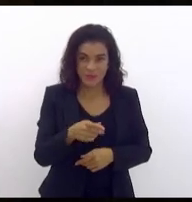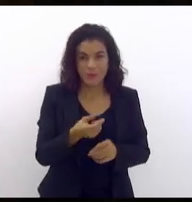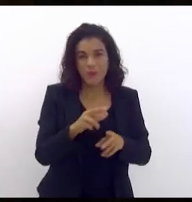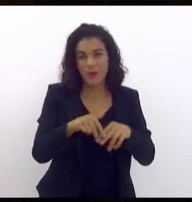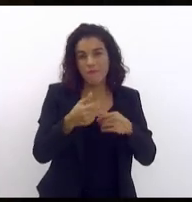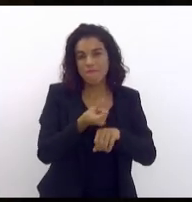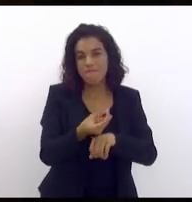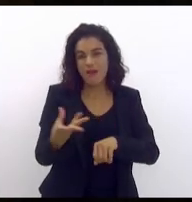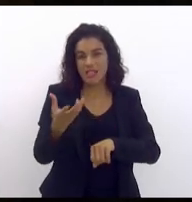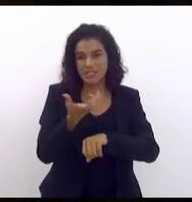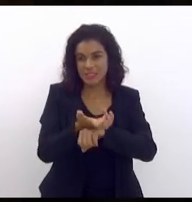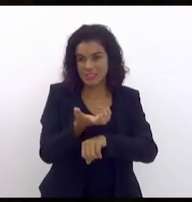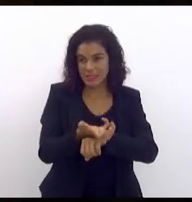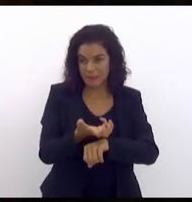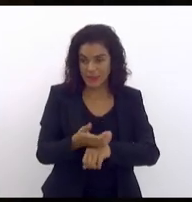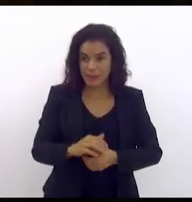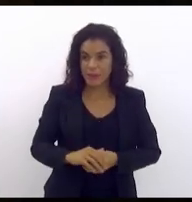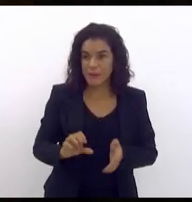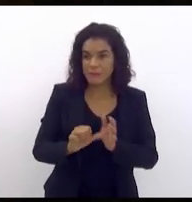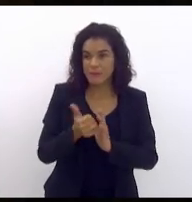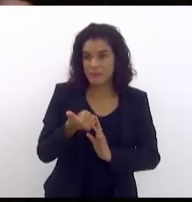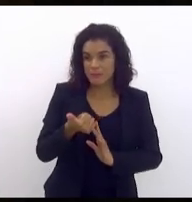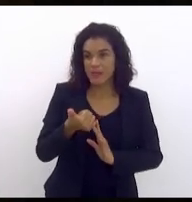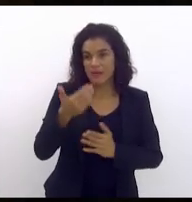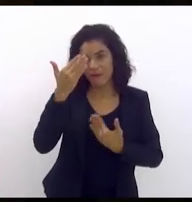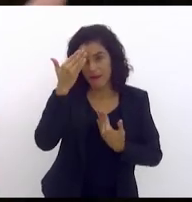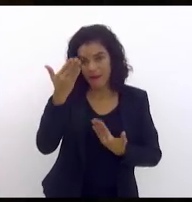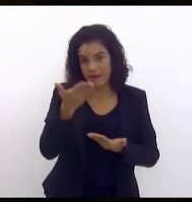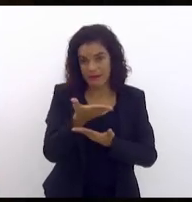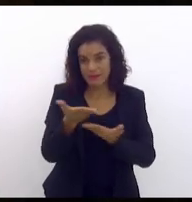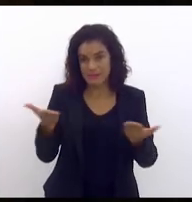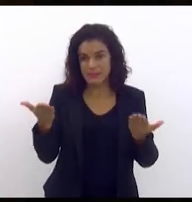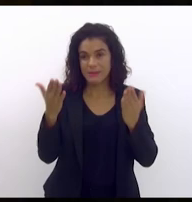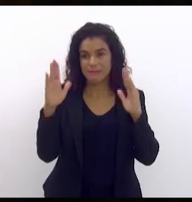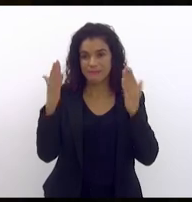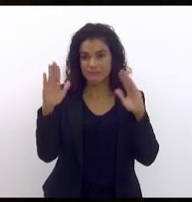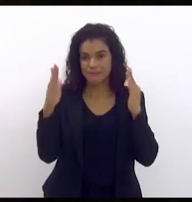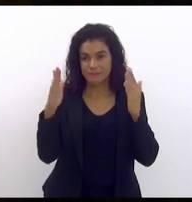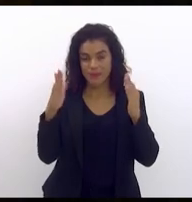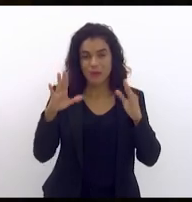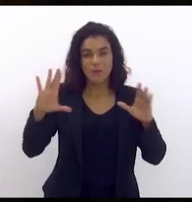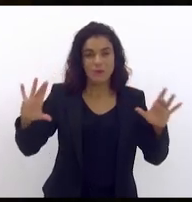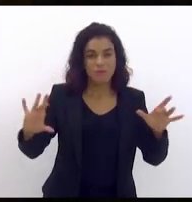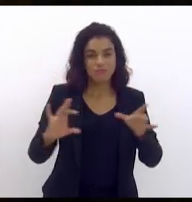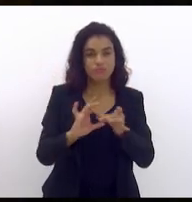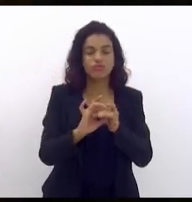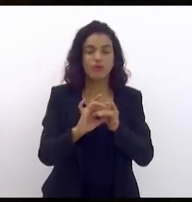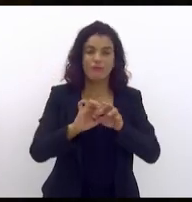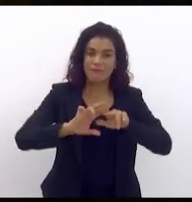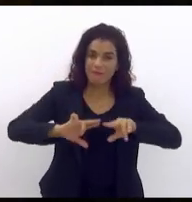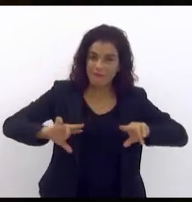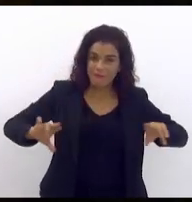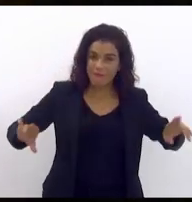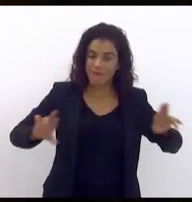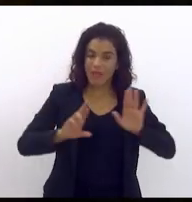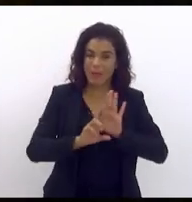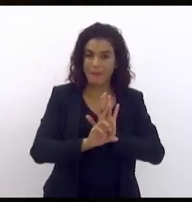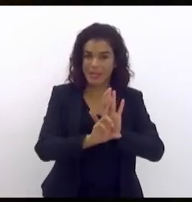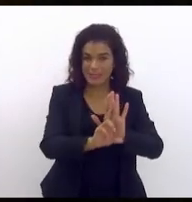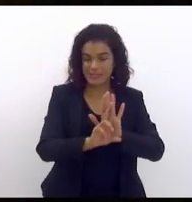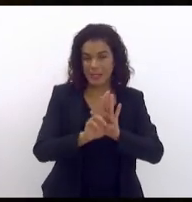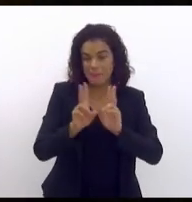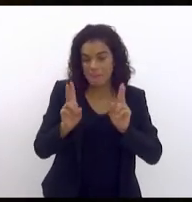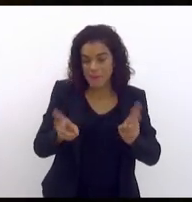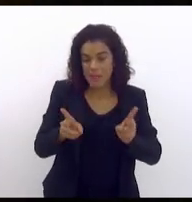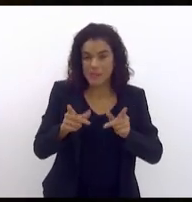a minha presença aqui em primeiro lugar para agradecer e parabenizá-lo por juntar tantas vozes junto e no mesmo